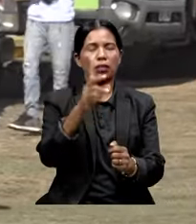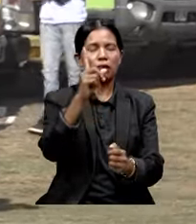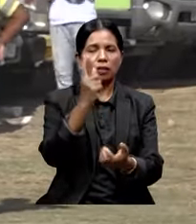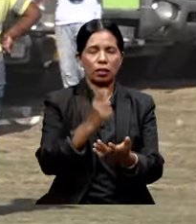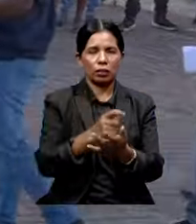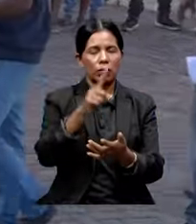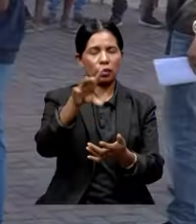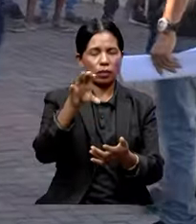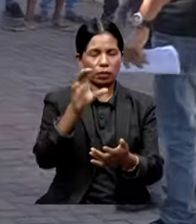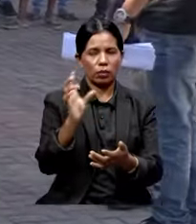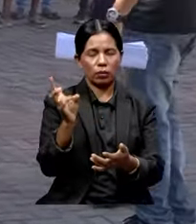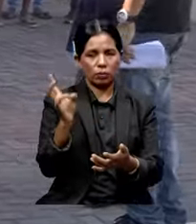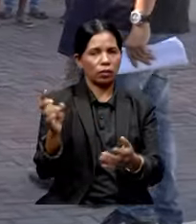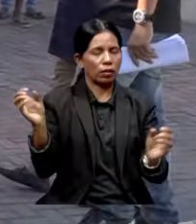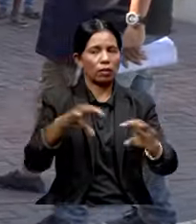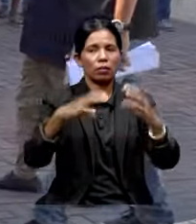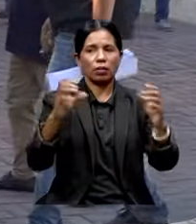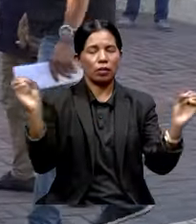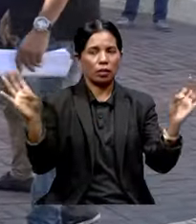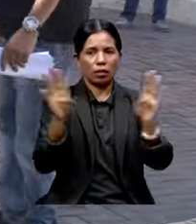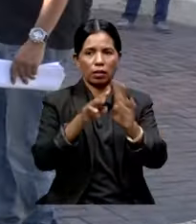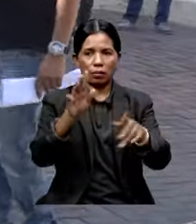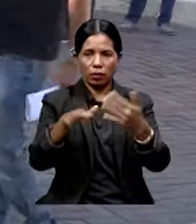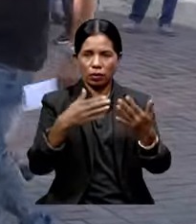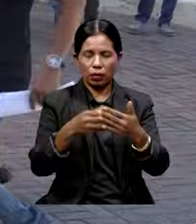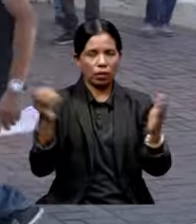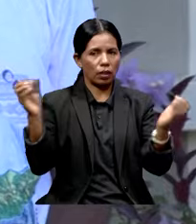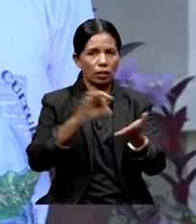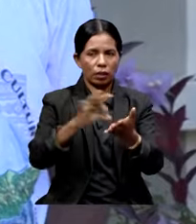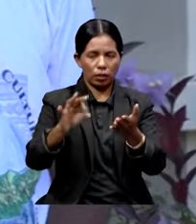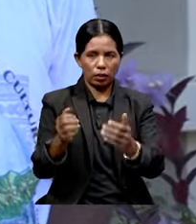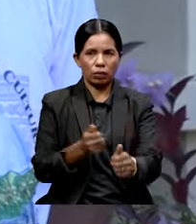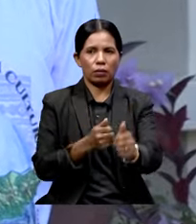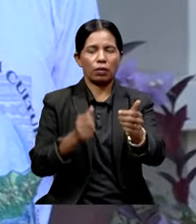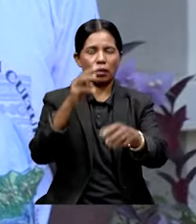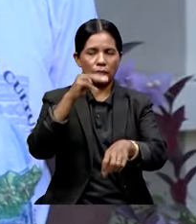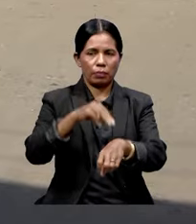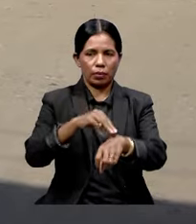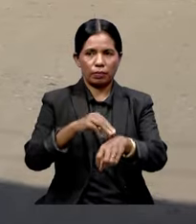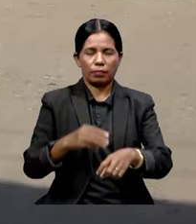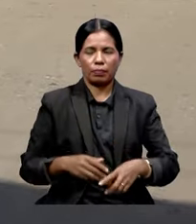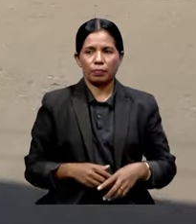resin mebe comissão mos la takadalan ba peregrino sira nebe la resistu atu tuir misa. Rumah Luneves, Agustinho da Costa, Ziemen.